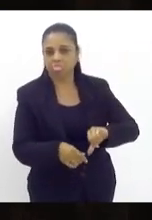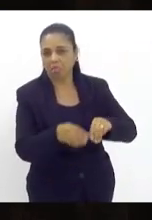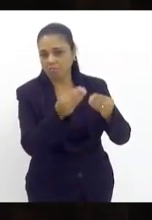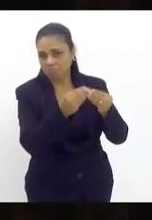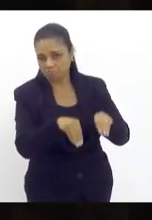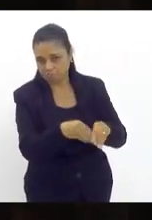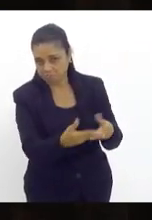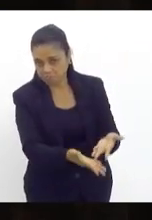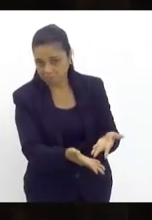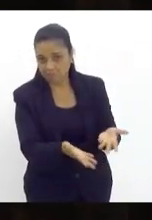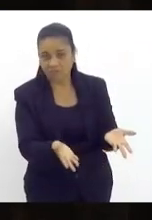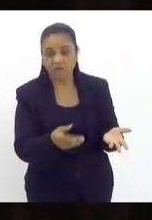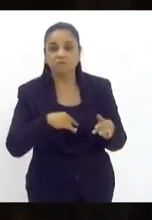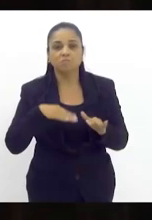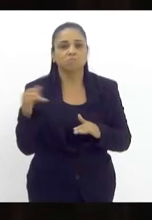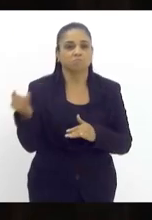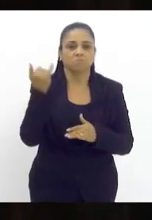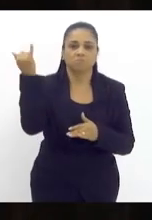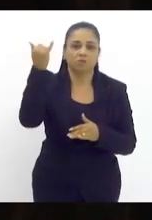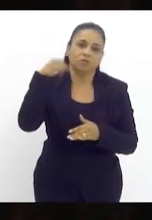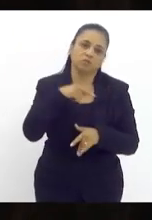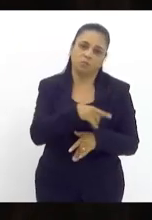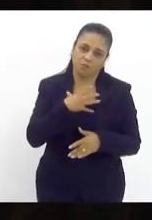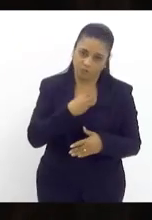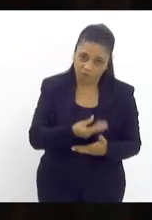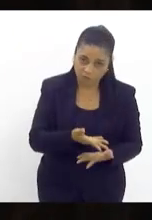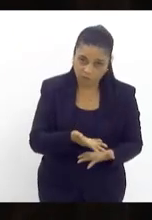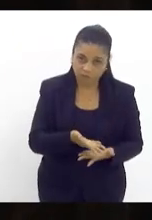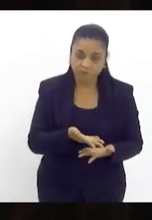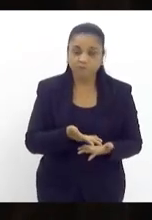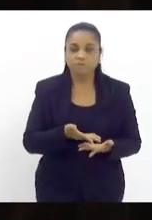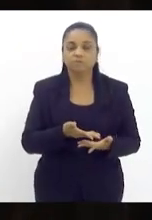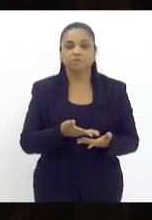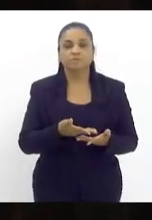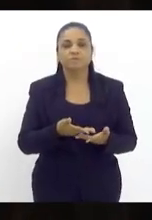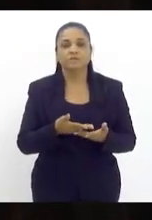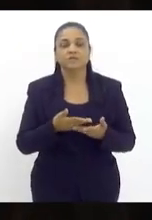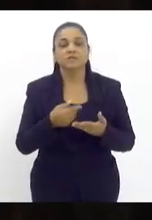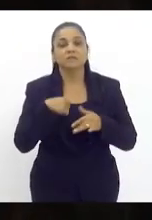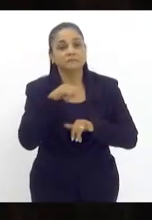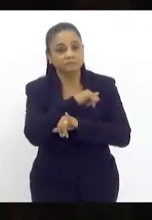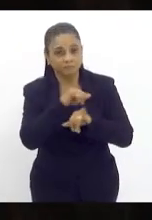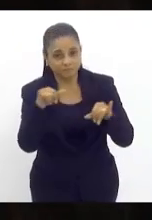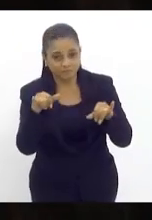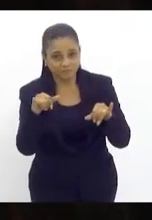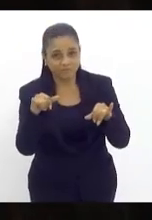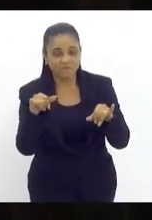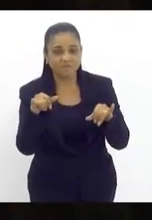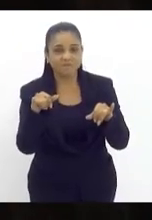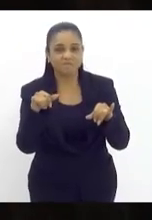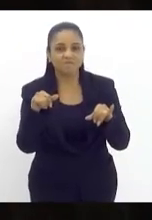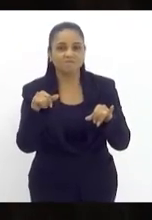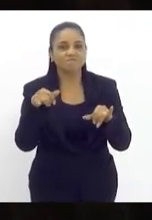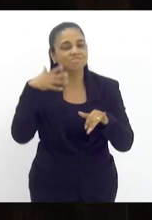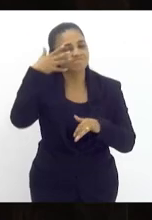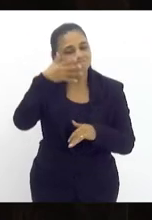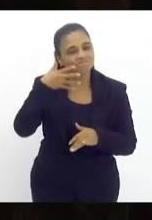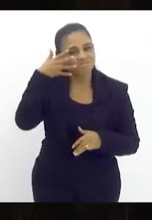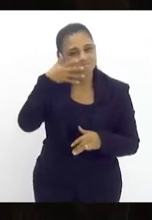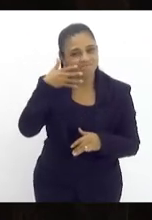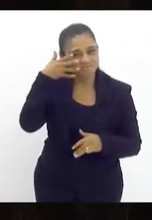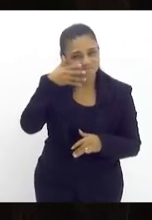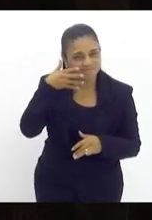adianta, né, porque o mais importante era ele. E eu queria oferecer, né, toda essa palestra, né,